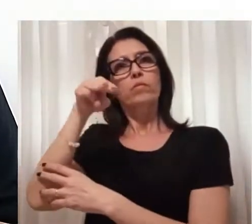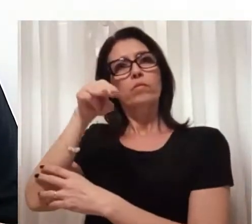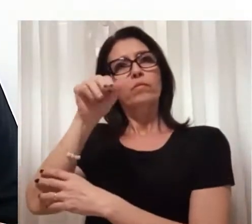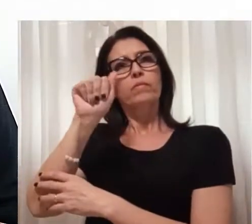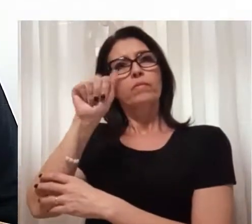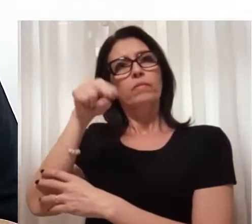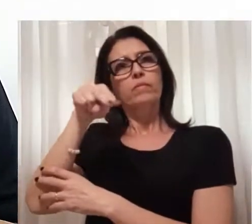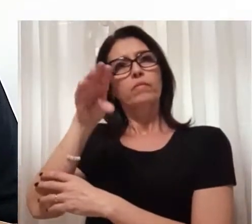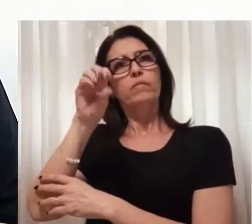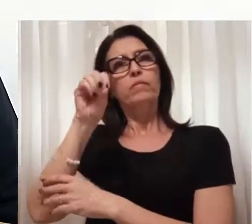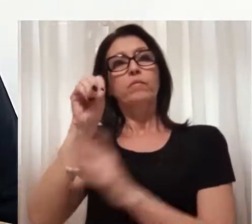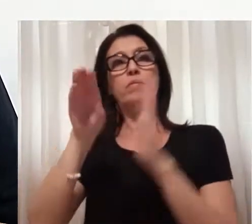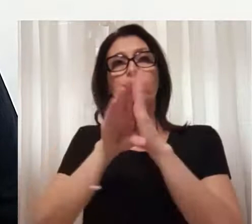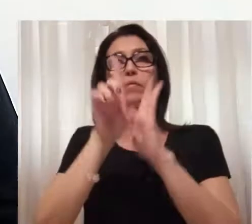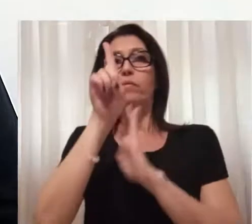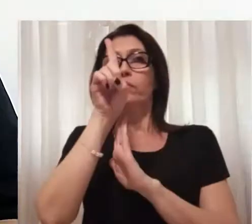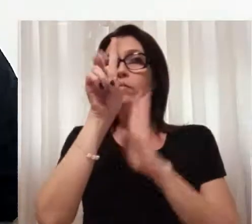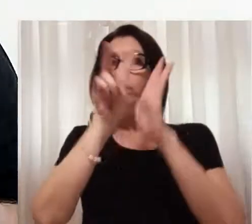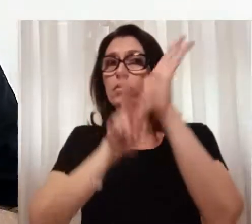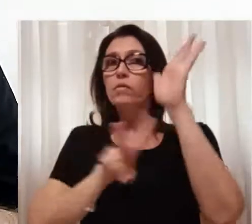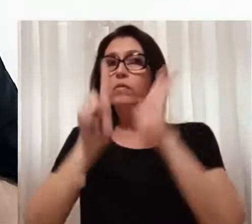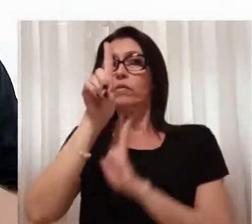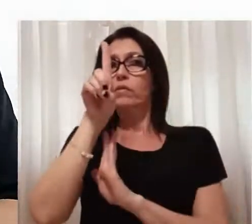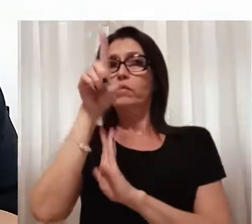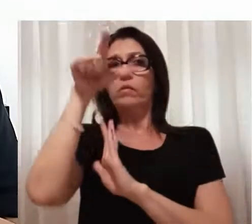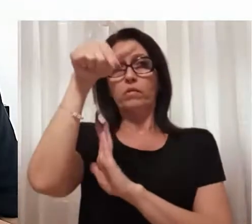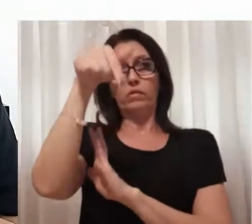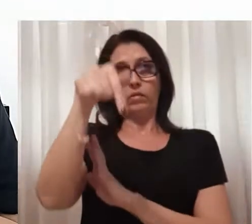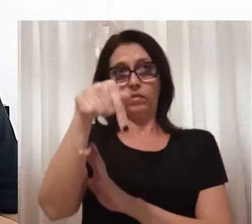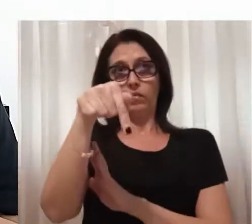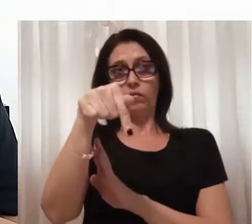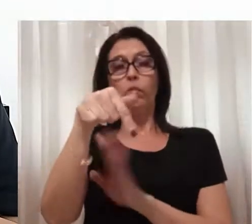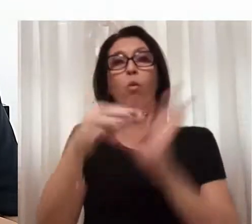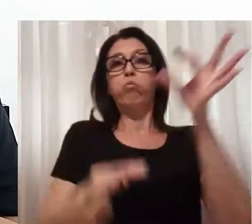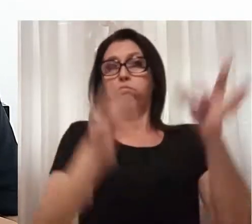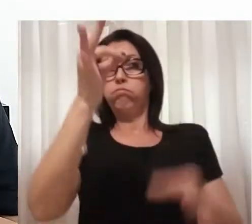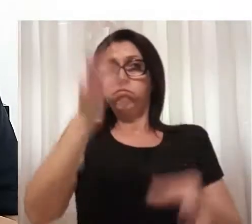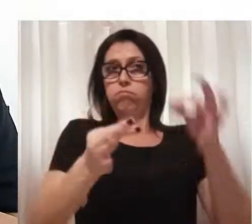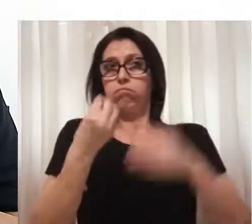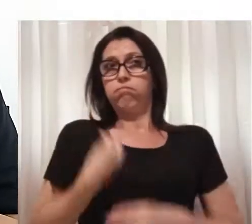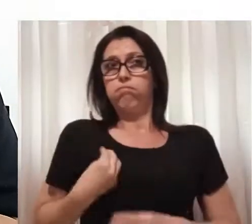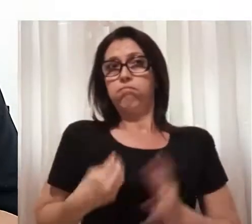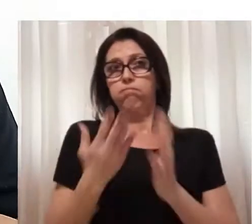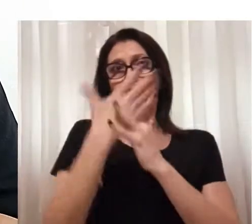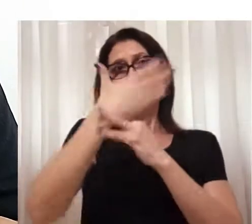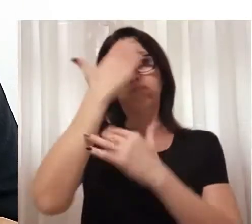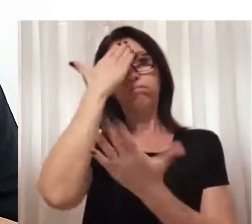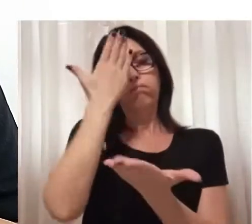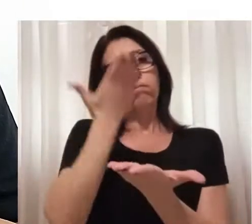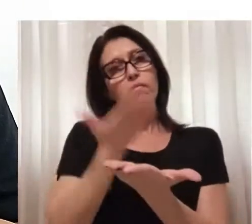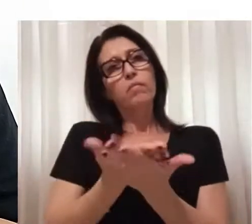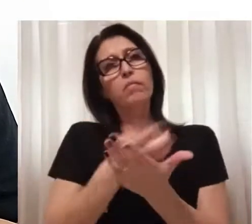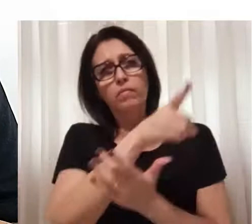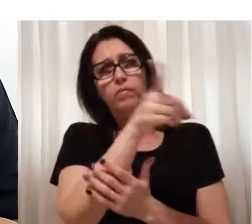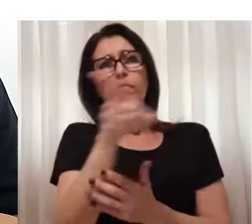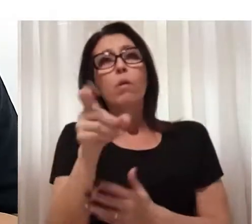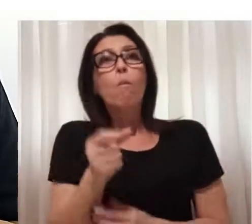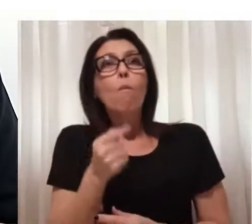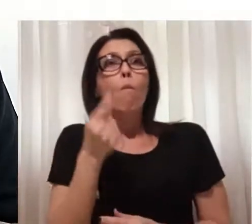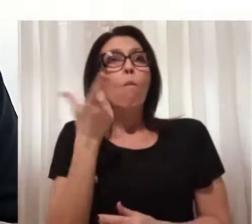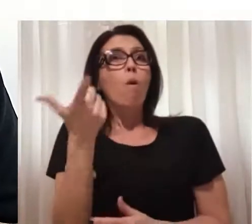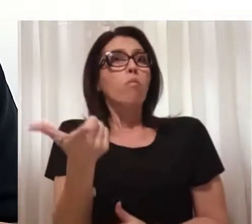versículo 17, que diz: o justo viverá por fé. Você sabe qual que é